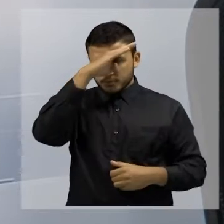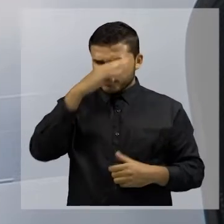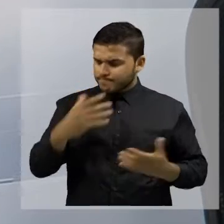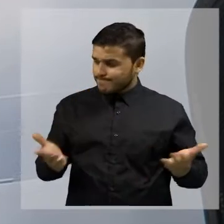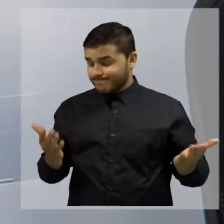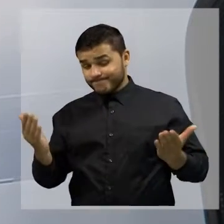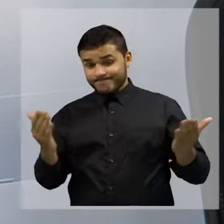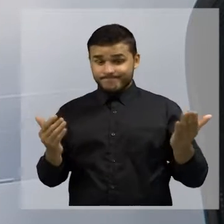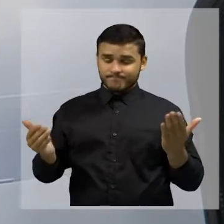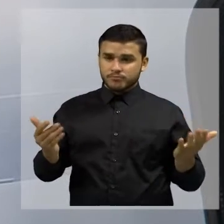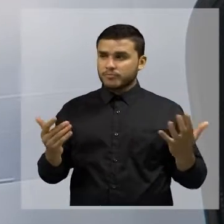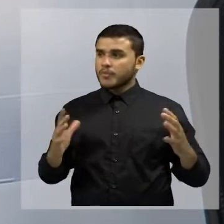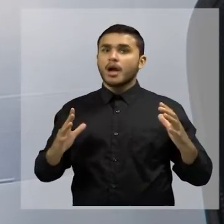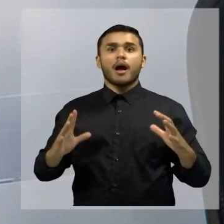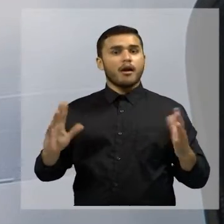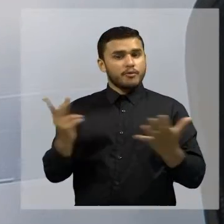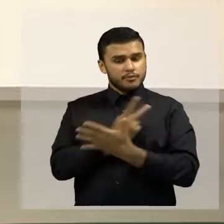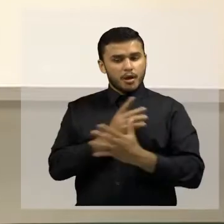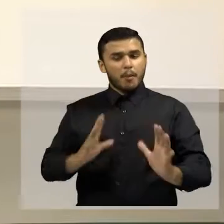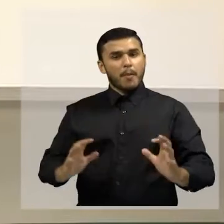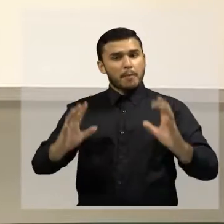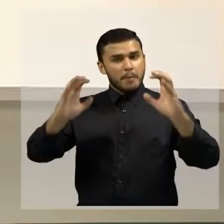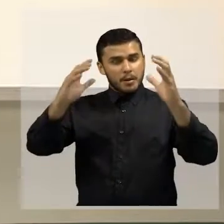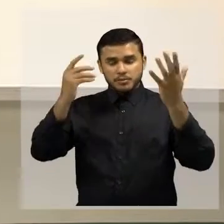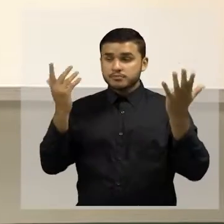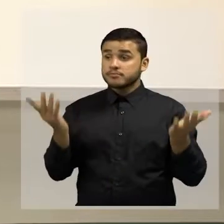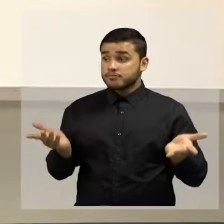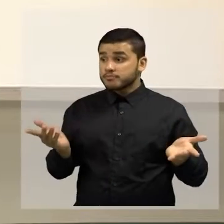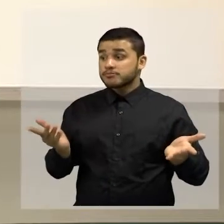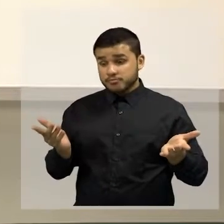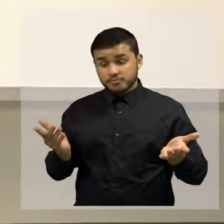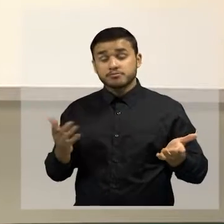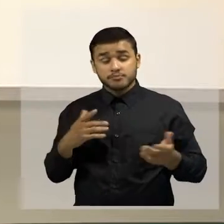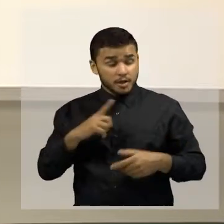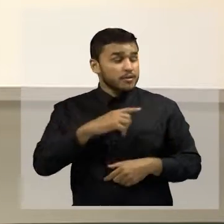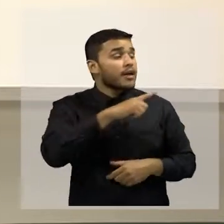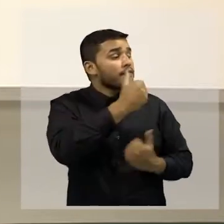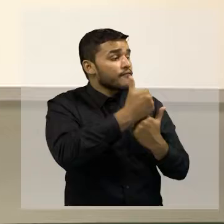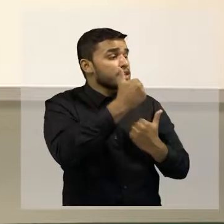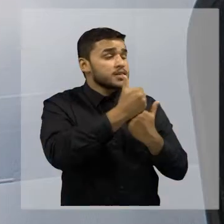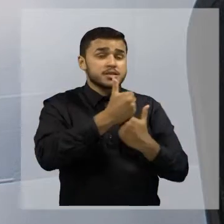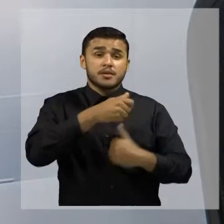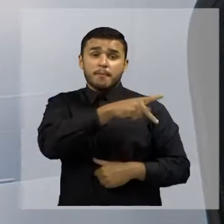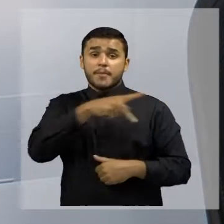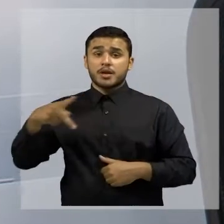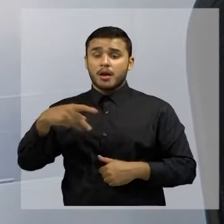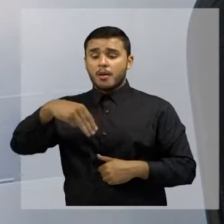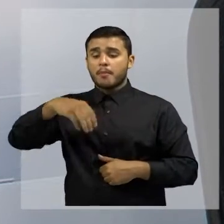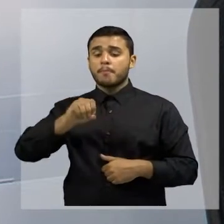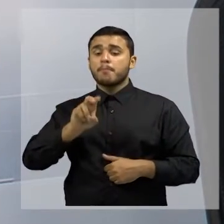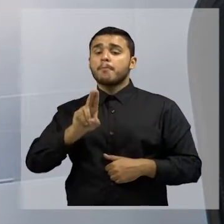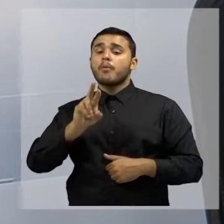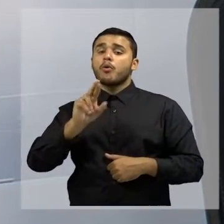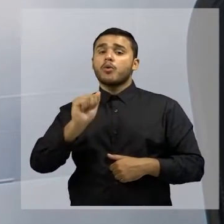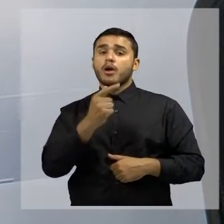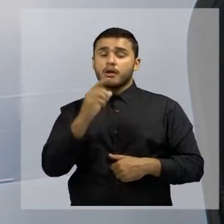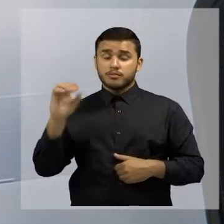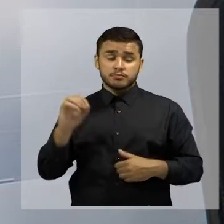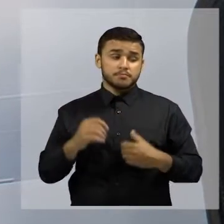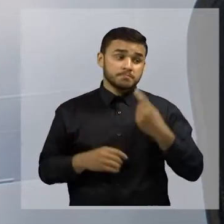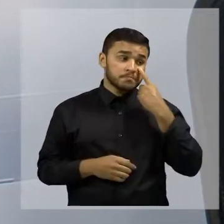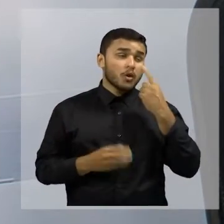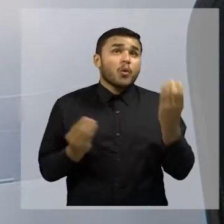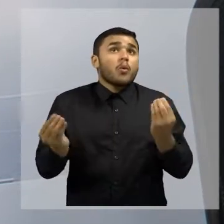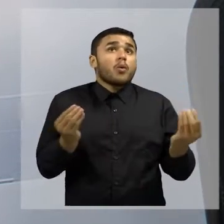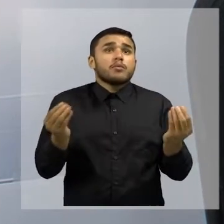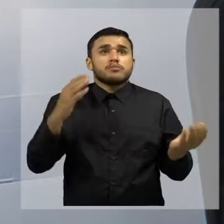ficar a relação... também a vice-presidência, o vice-presidente... Eu não sei como é que ficará uma né? relação, na minha avaliação, de Jair